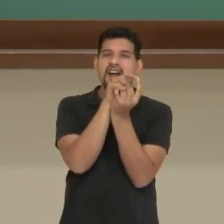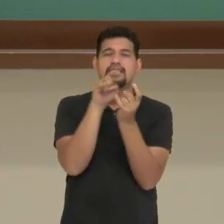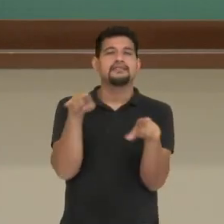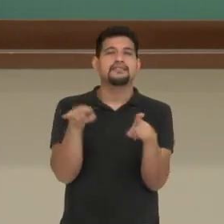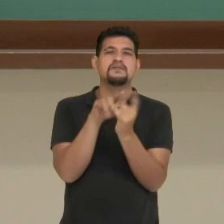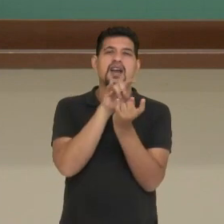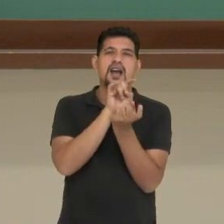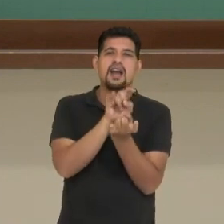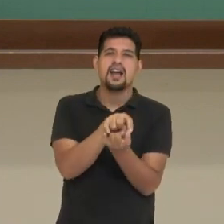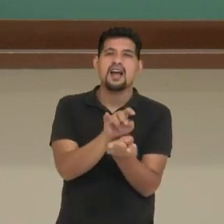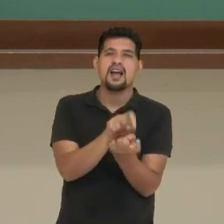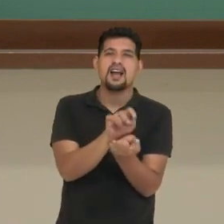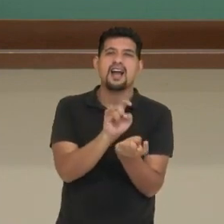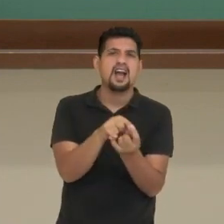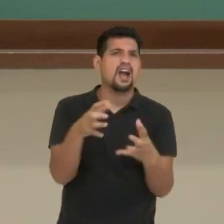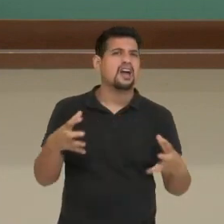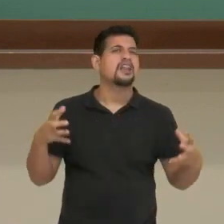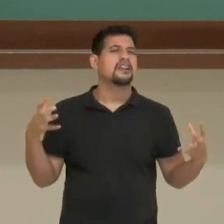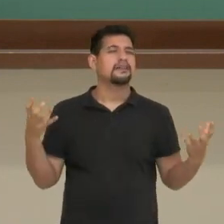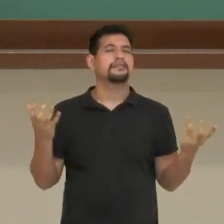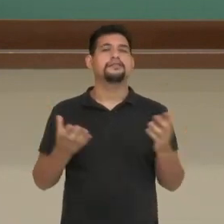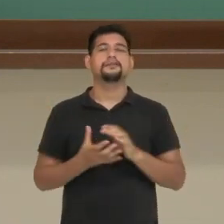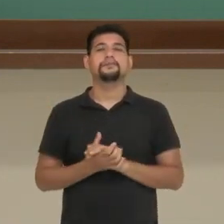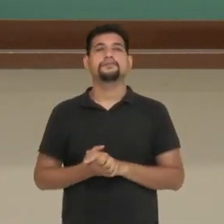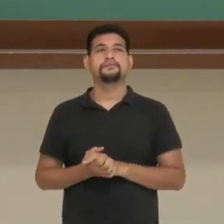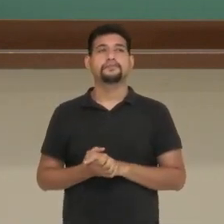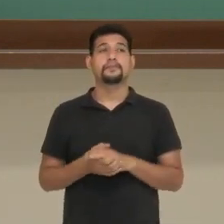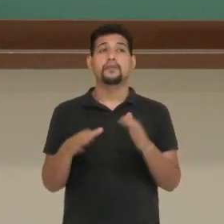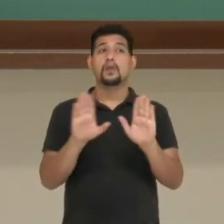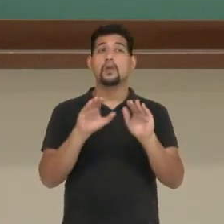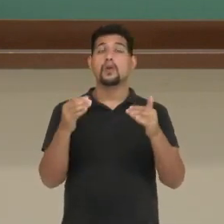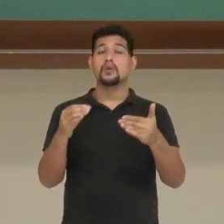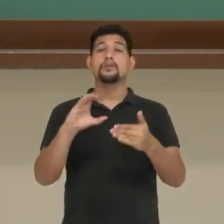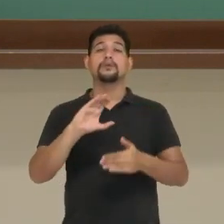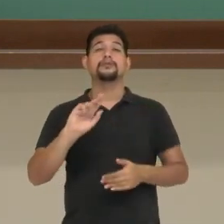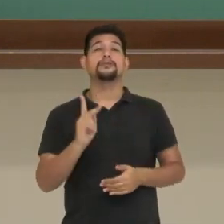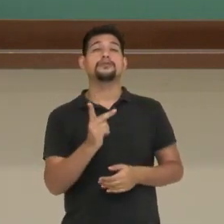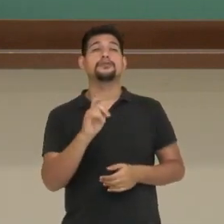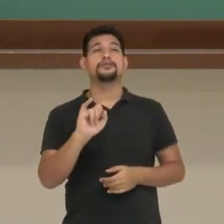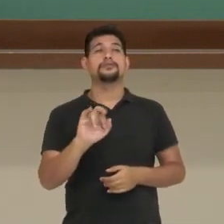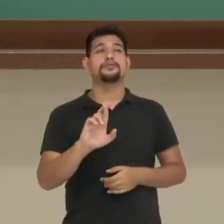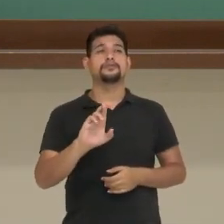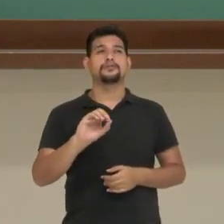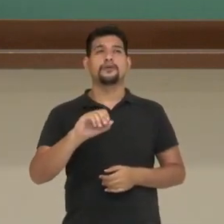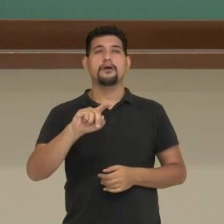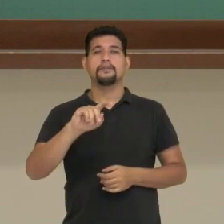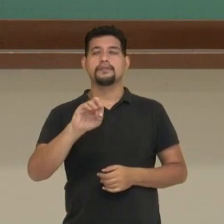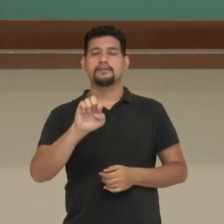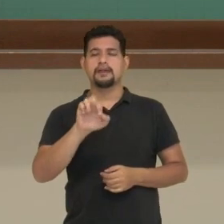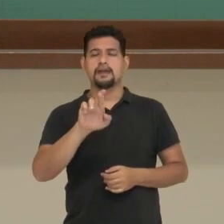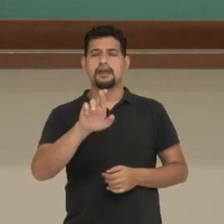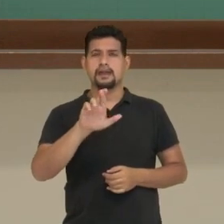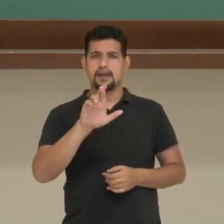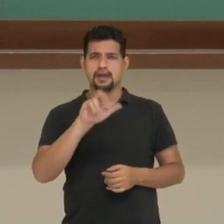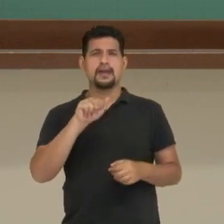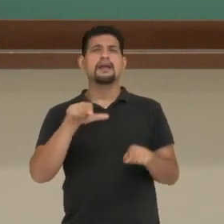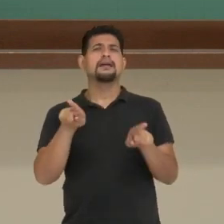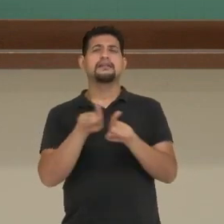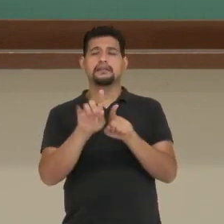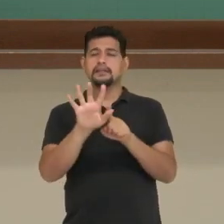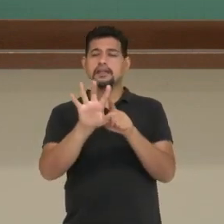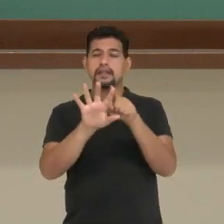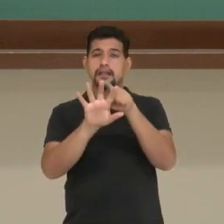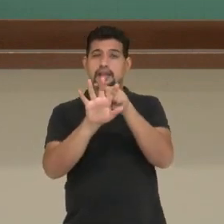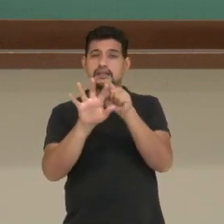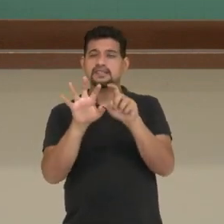que é um roedor gigante, né? Enorme, tá? No grupo dos quirópteras, né, eles vão ter uma fina membrana entre os dedos, a qual